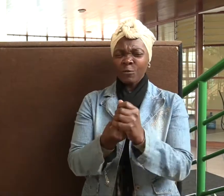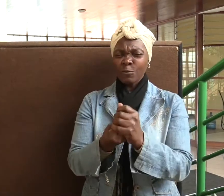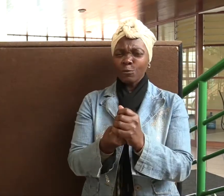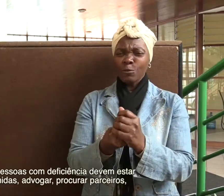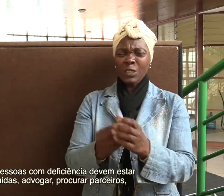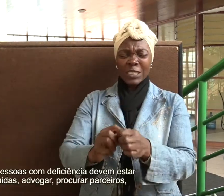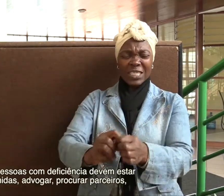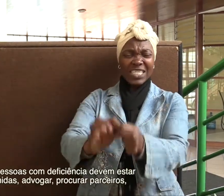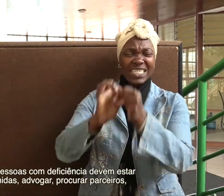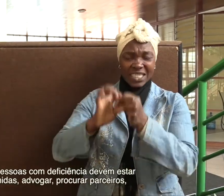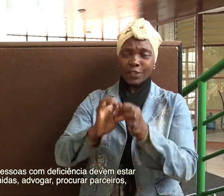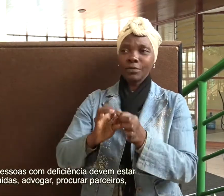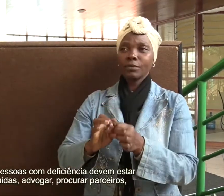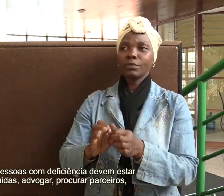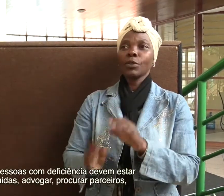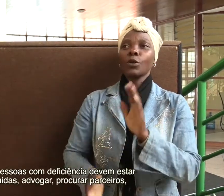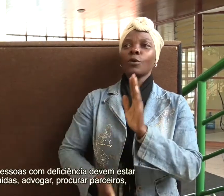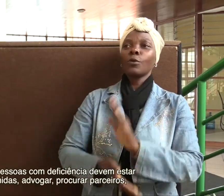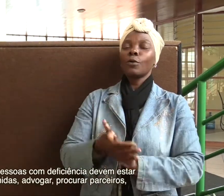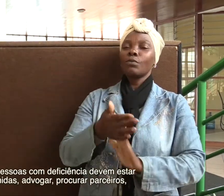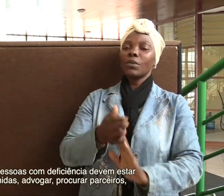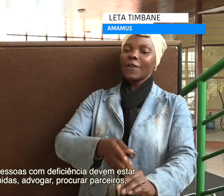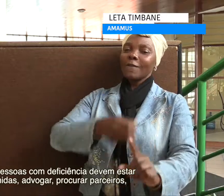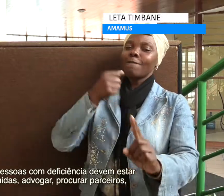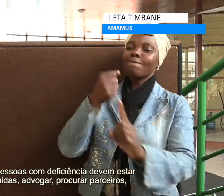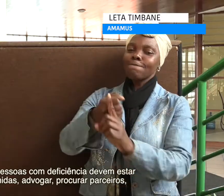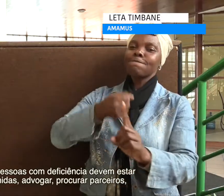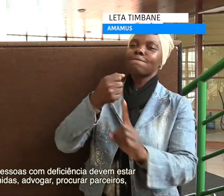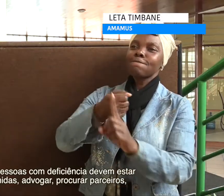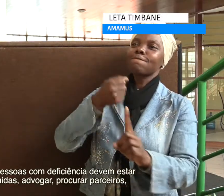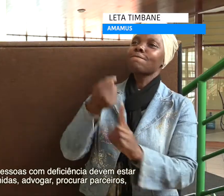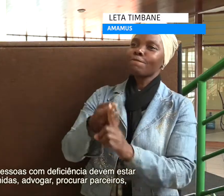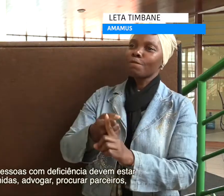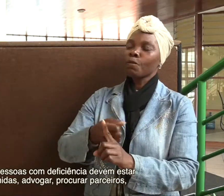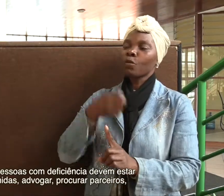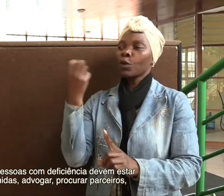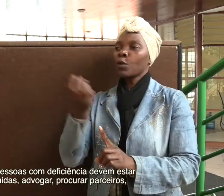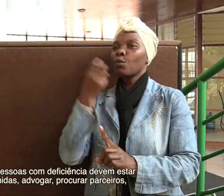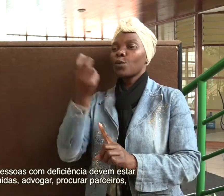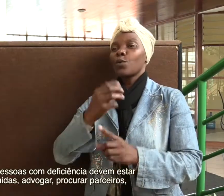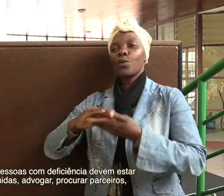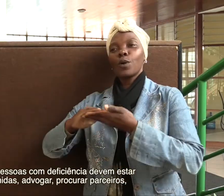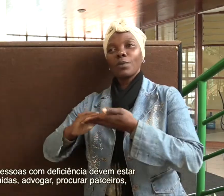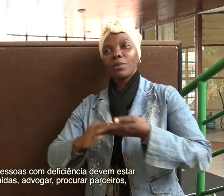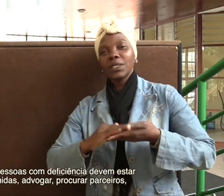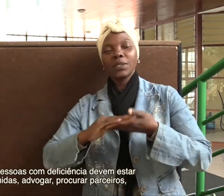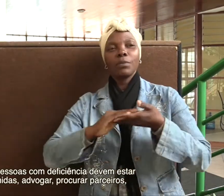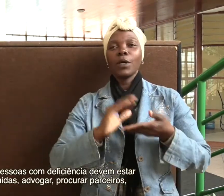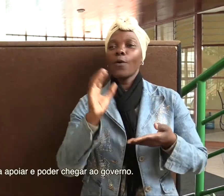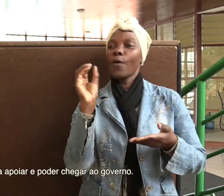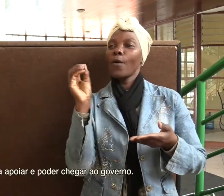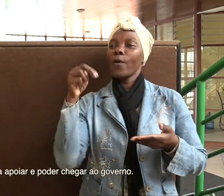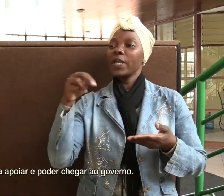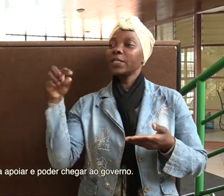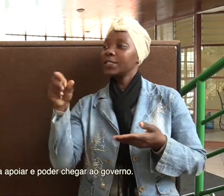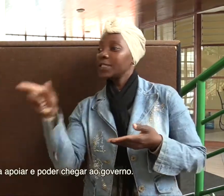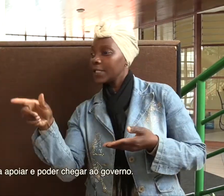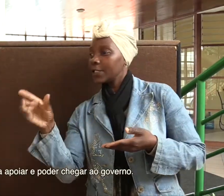As pessoas com deficiência devem estar unidas e a focar procurar parceiro